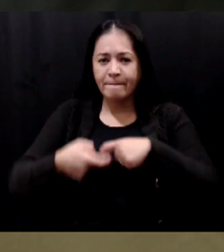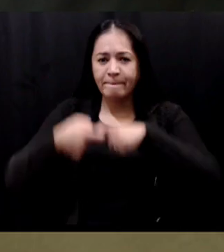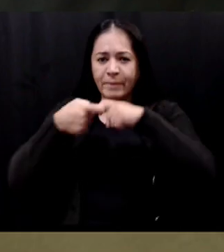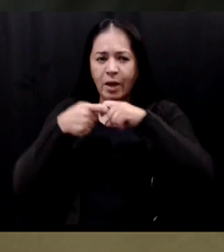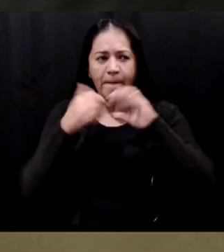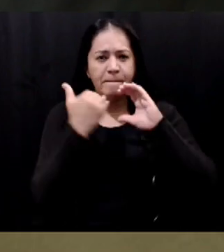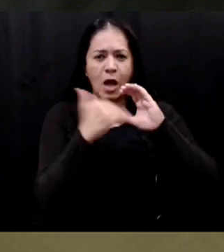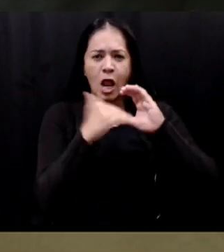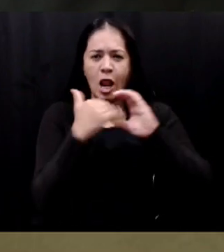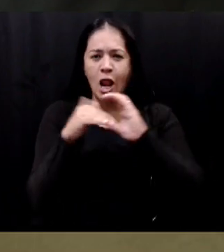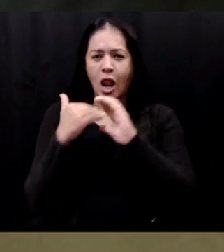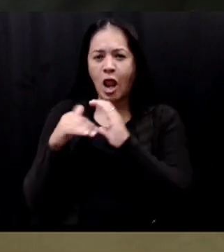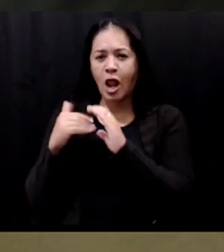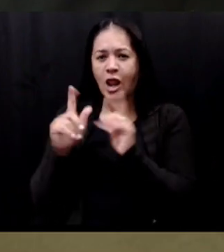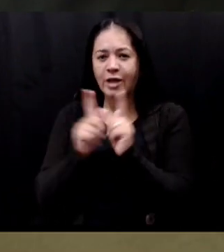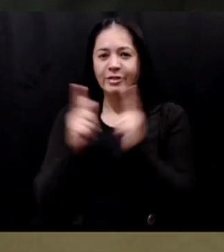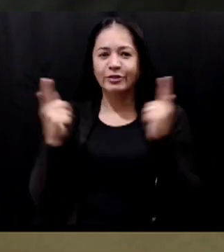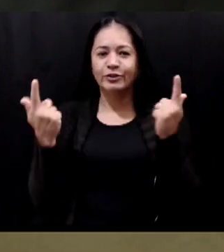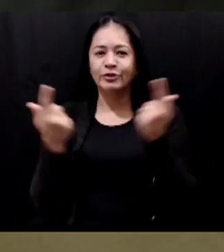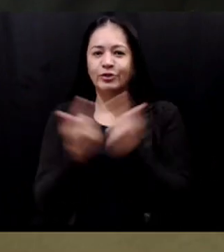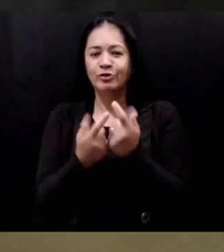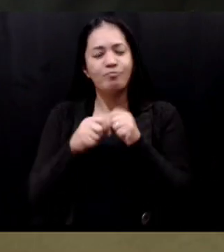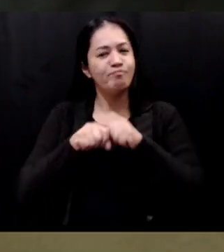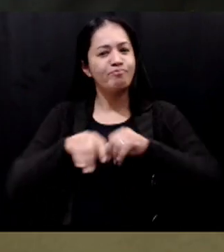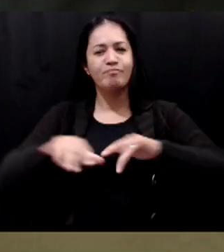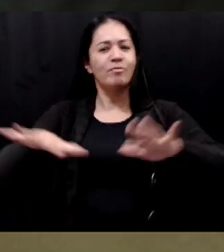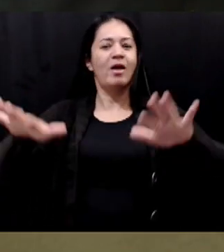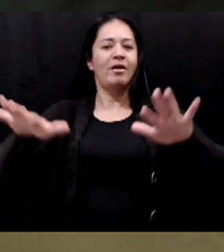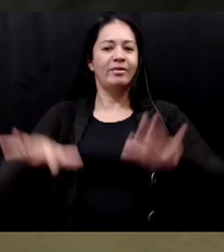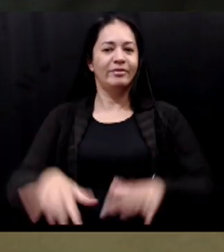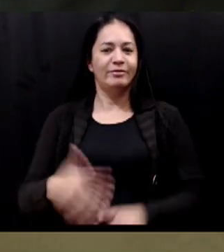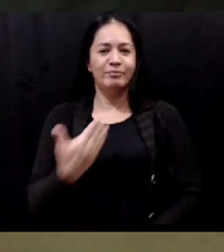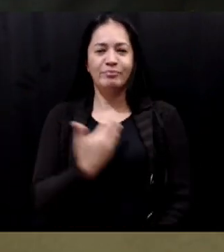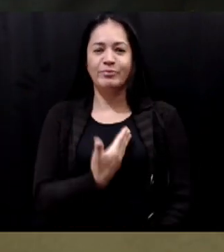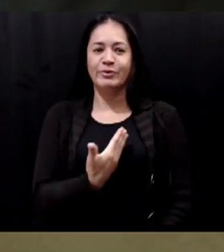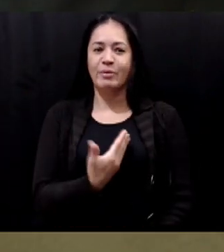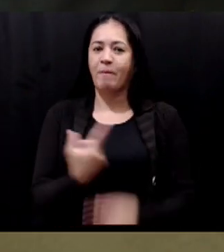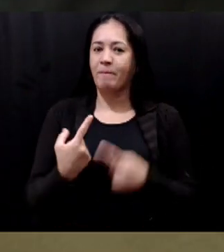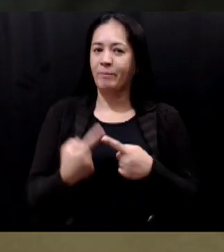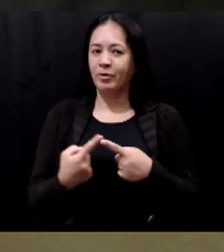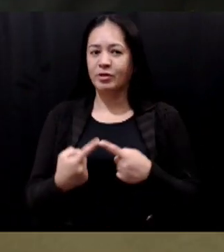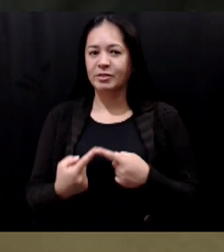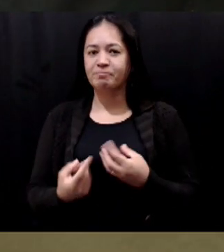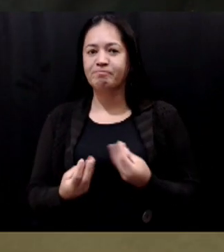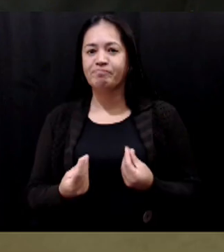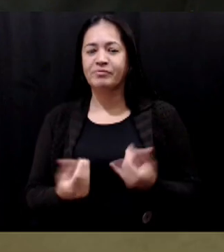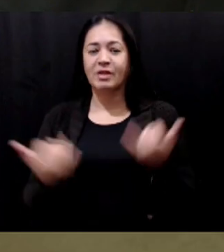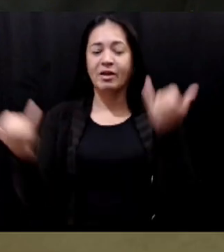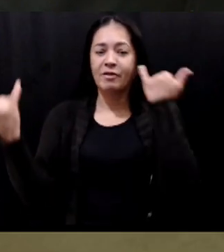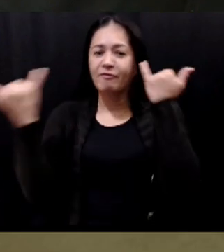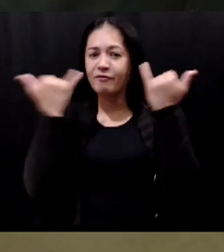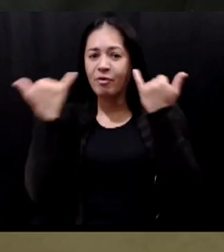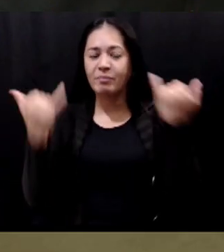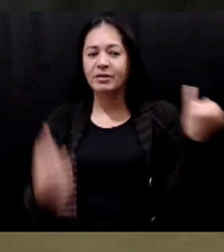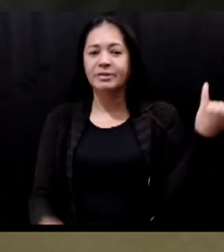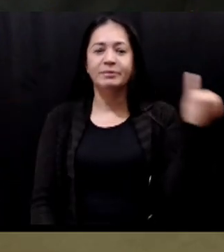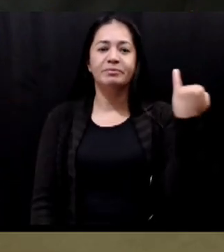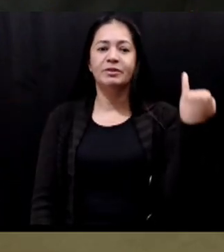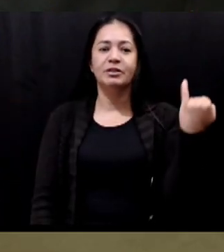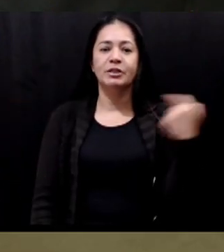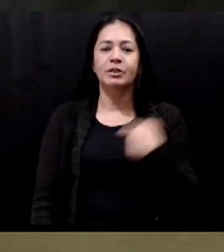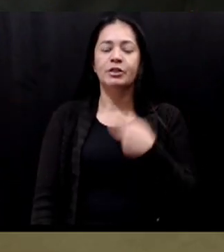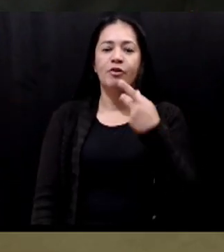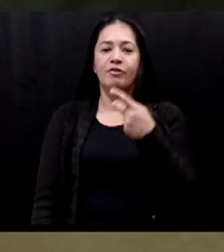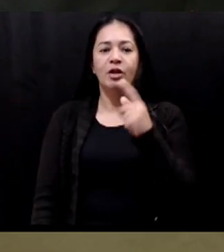no grupo do WhatsApp, manda para os amigos, porque são informações importantes e eu falo sempre que a gente